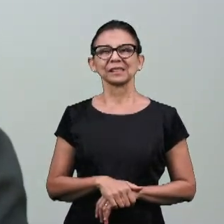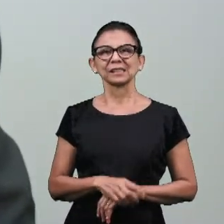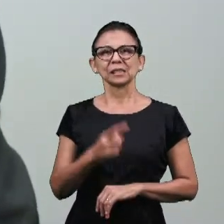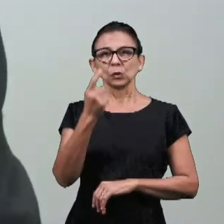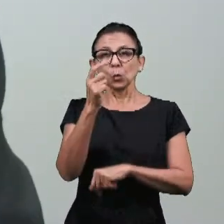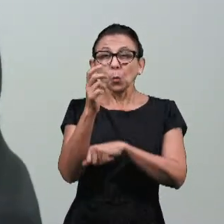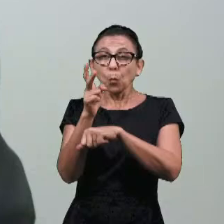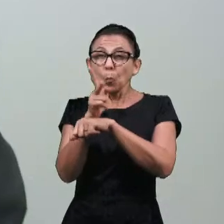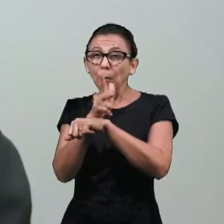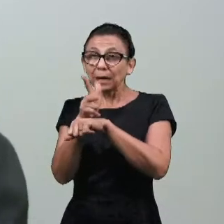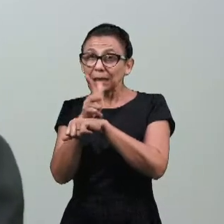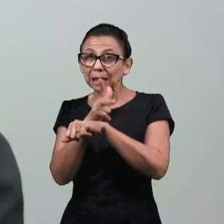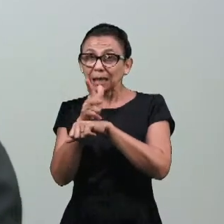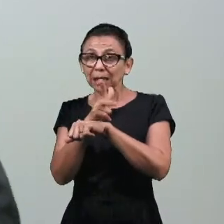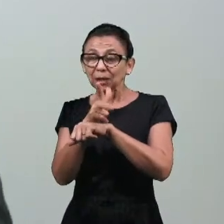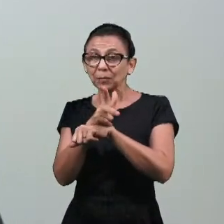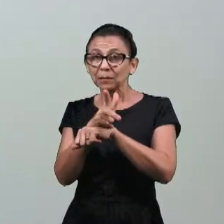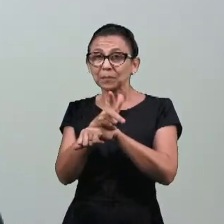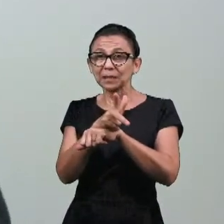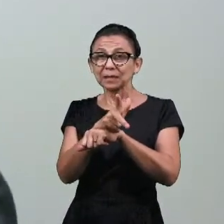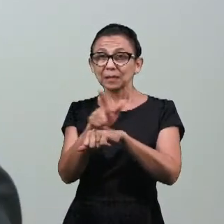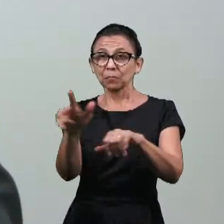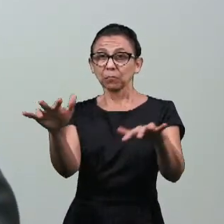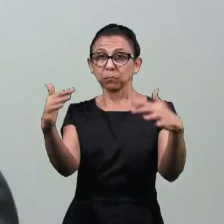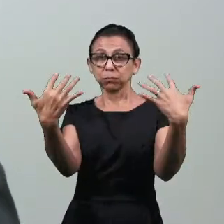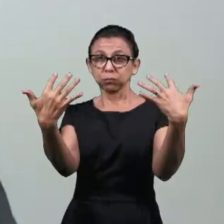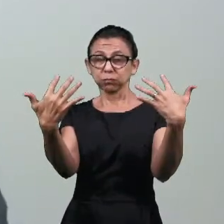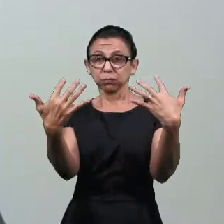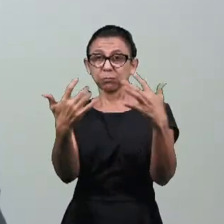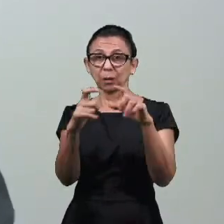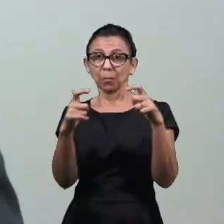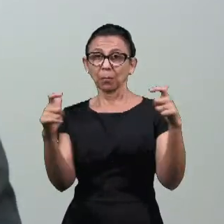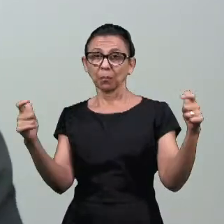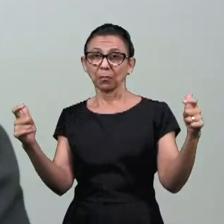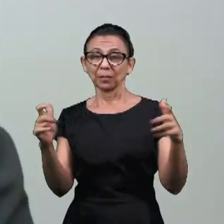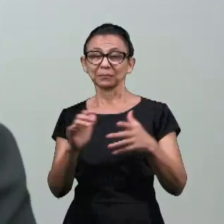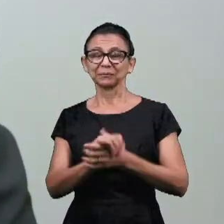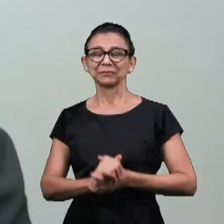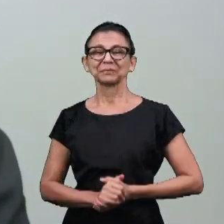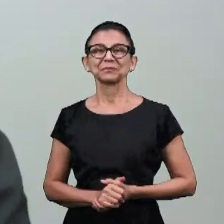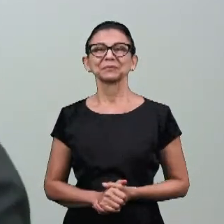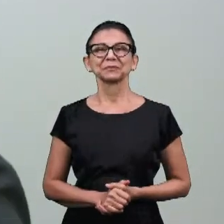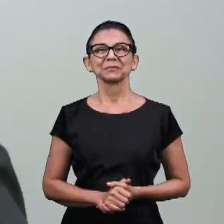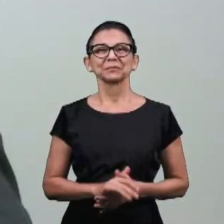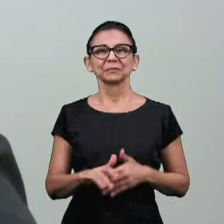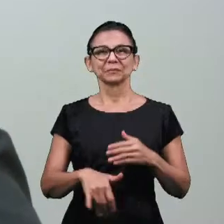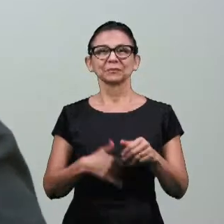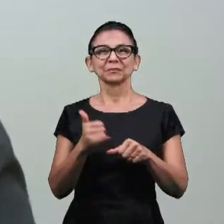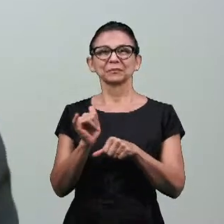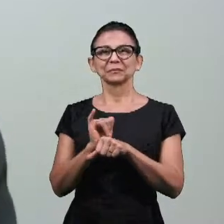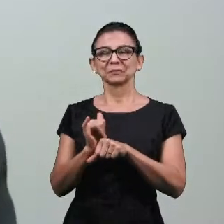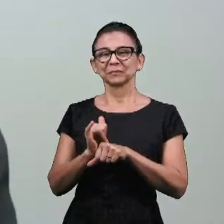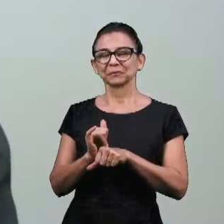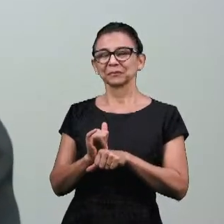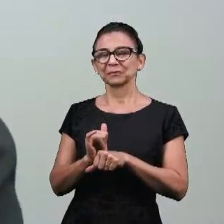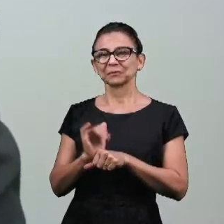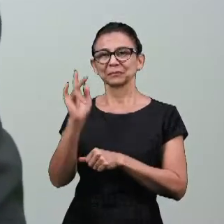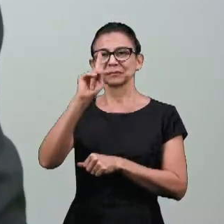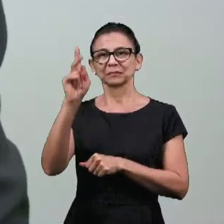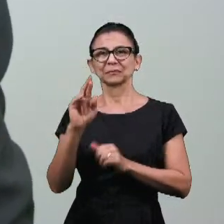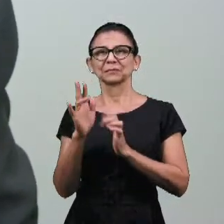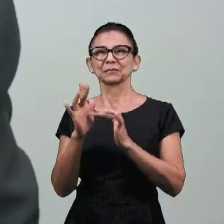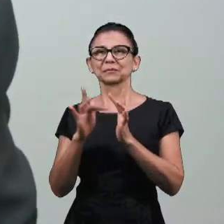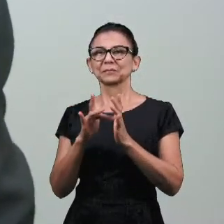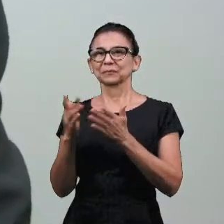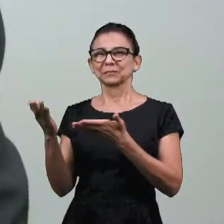de irmãos já conectados conosco pela Rádio Manaim, TV Web Manaim, os irmãos aqui pelo canal do YouTube. Pastor Josias Júnior, a paz do Senhor Jesus. A